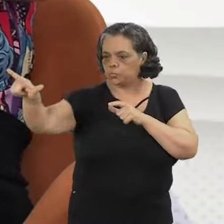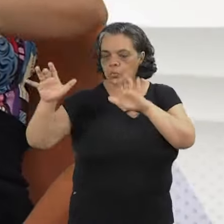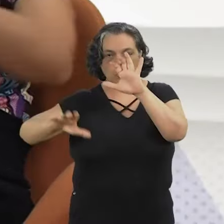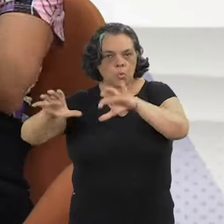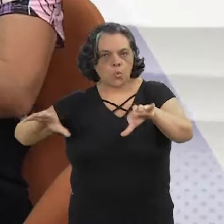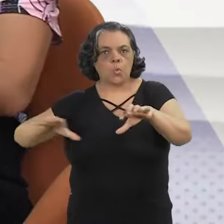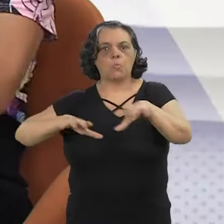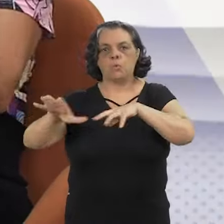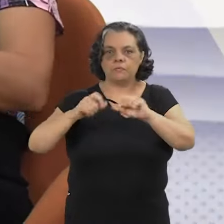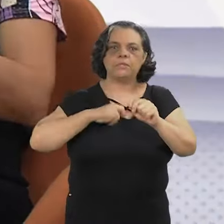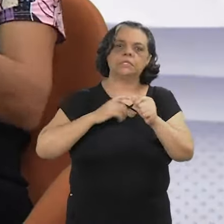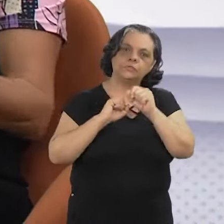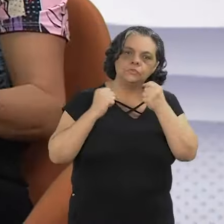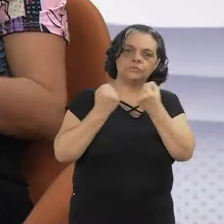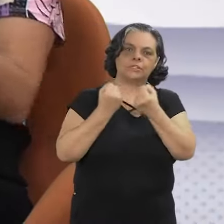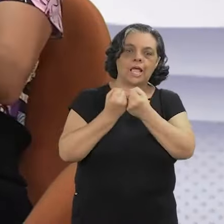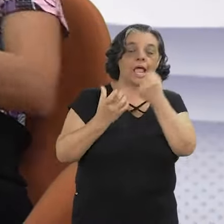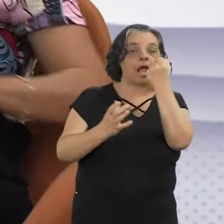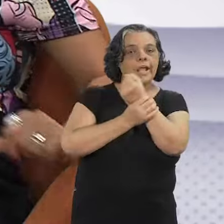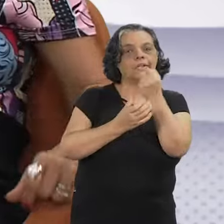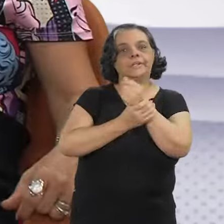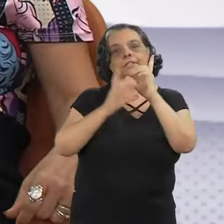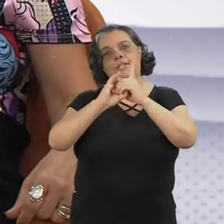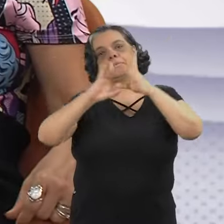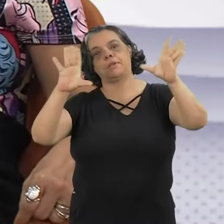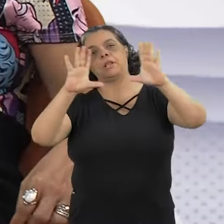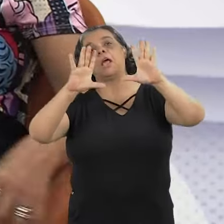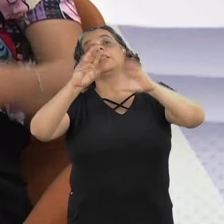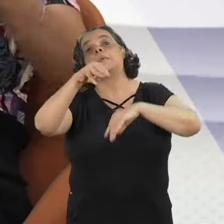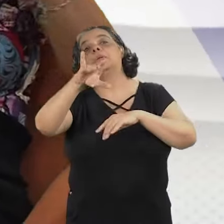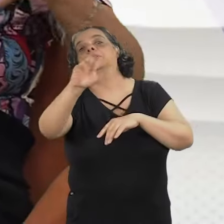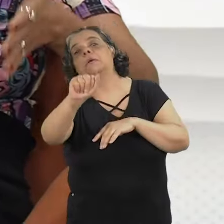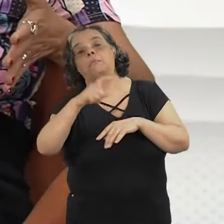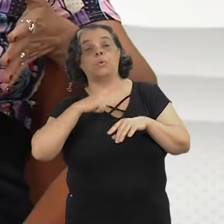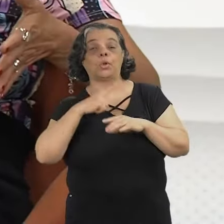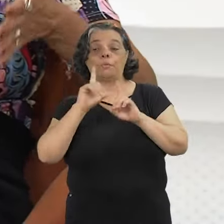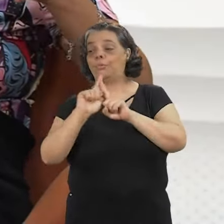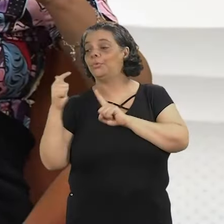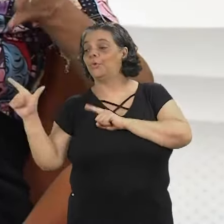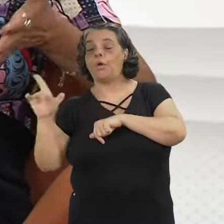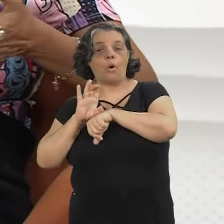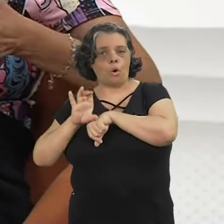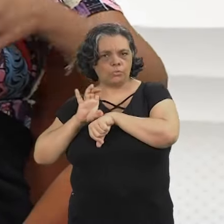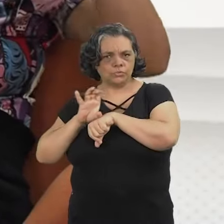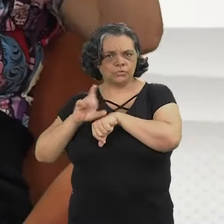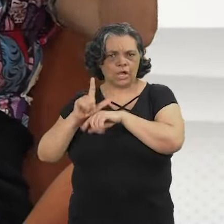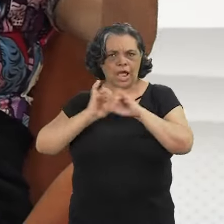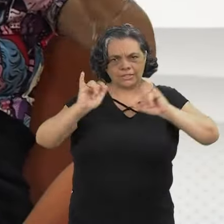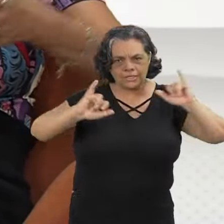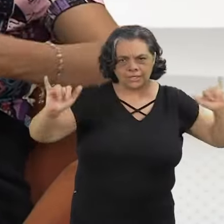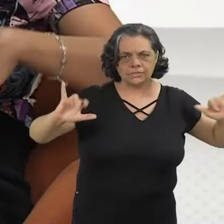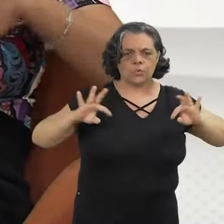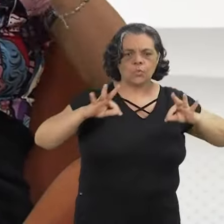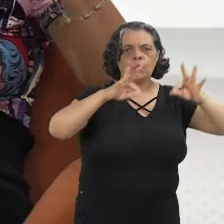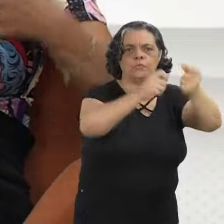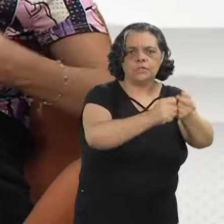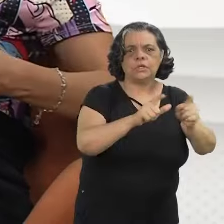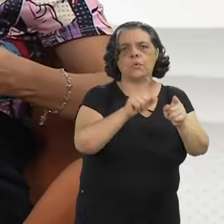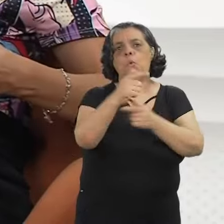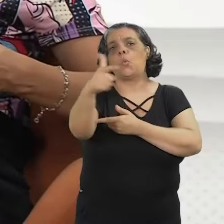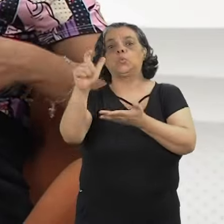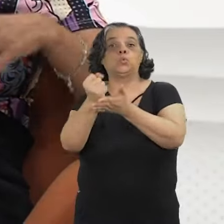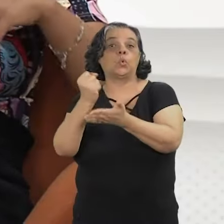movimentos dessa sociedade que garantem por exemplo a democratização da mídia porque se por um lado a constituição a declaração universal e